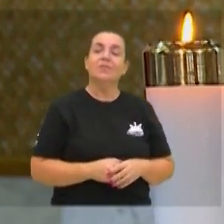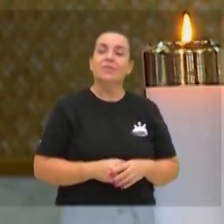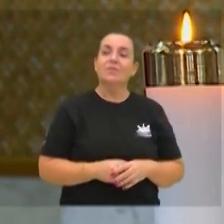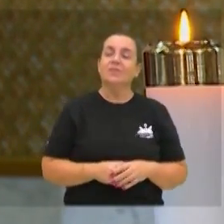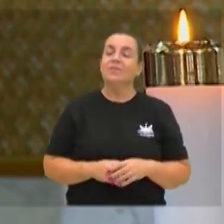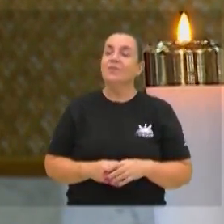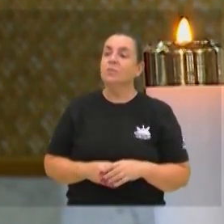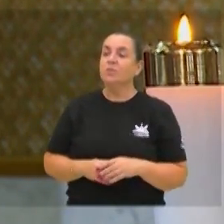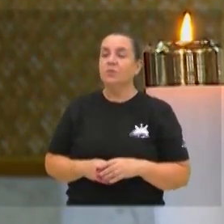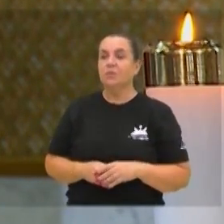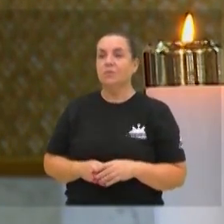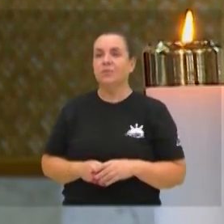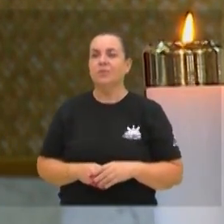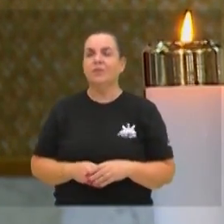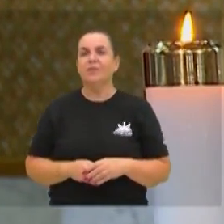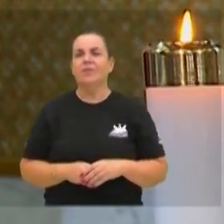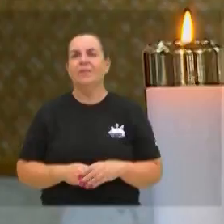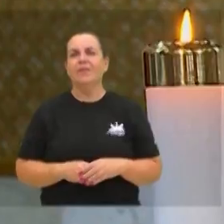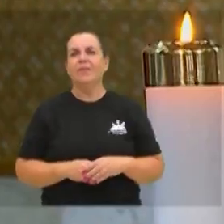Senhor.